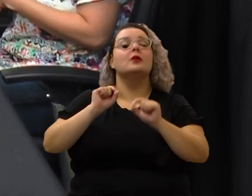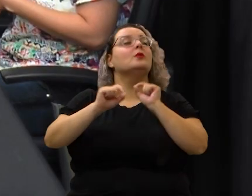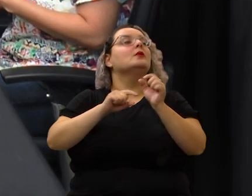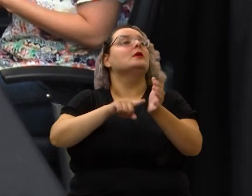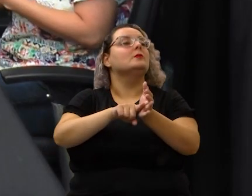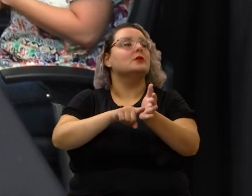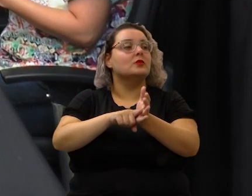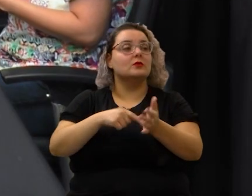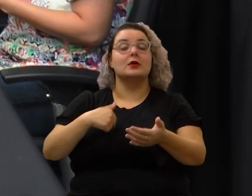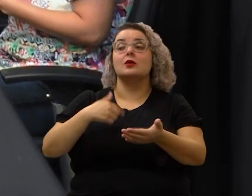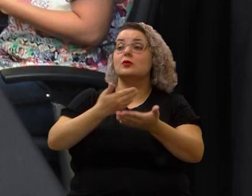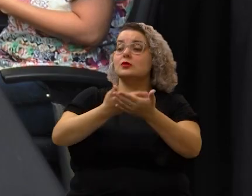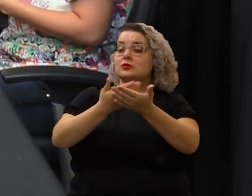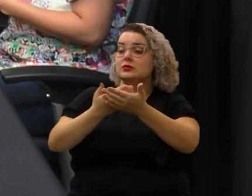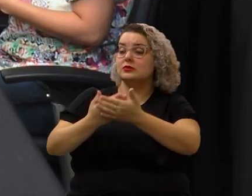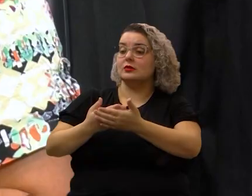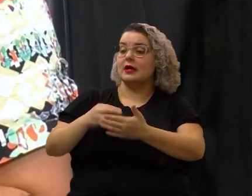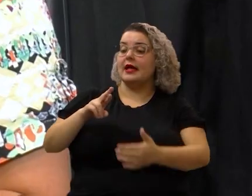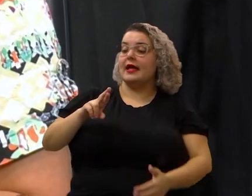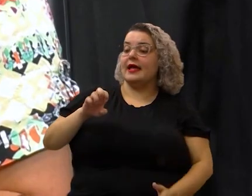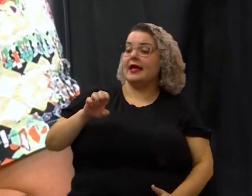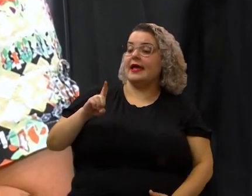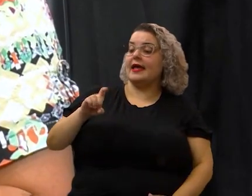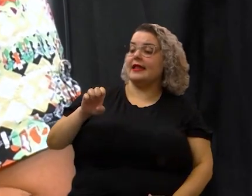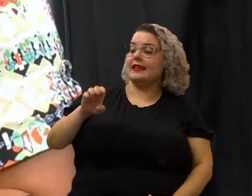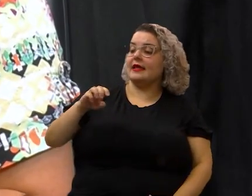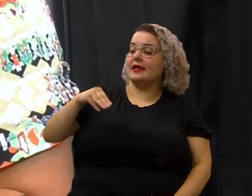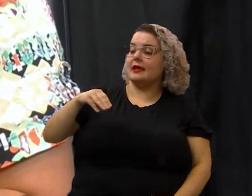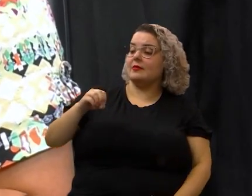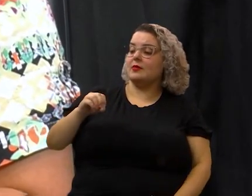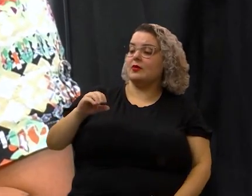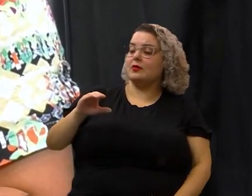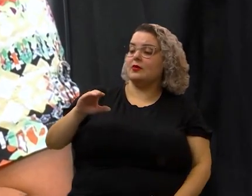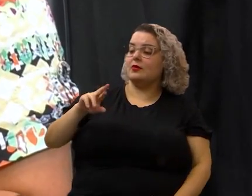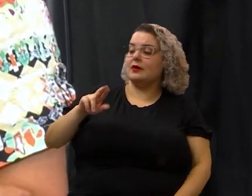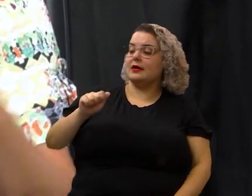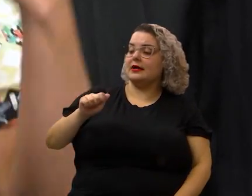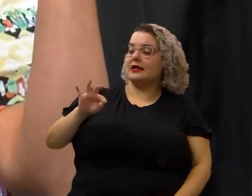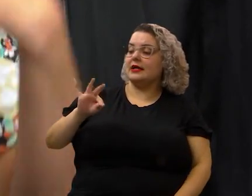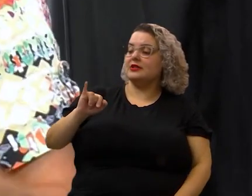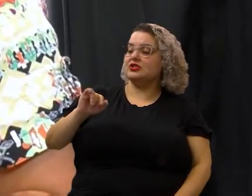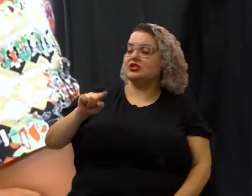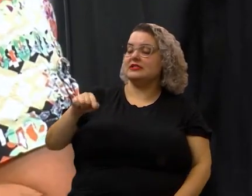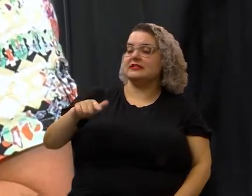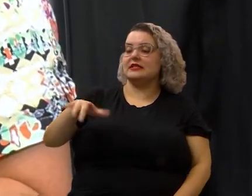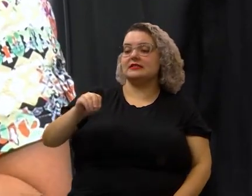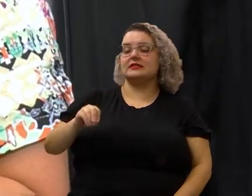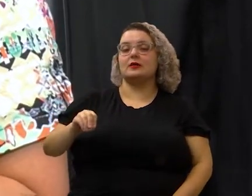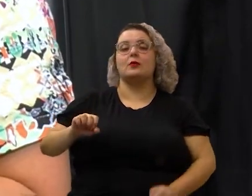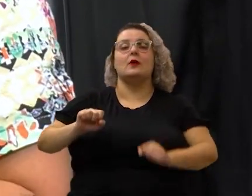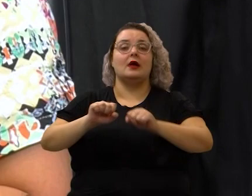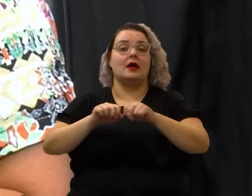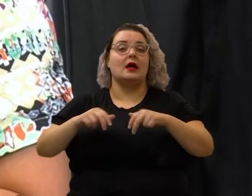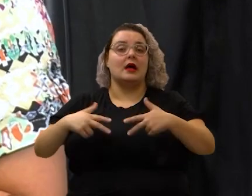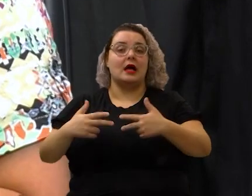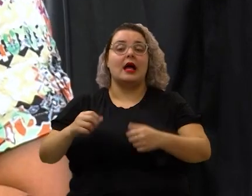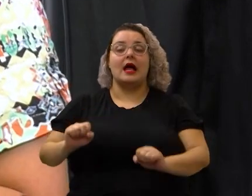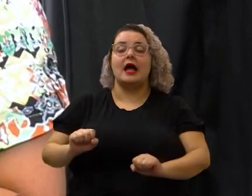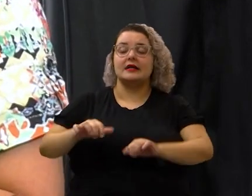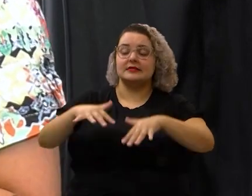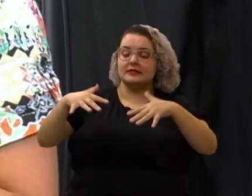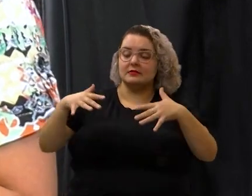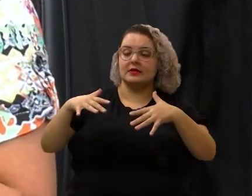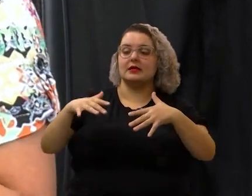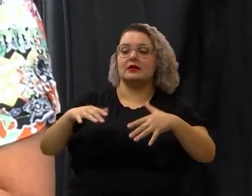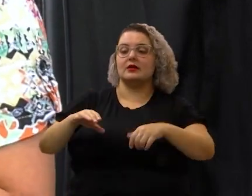sim. O que você está pesquisando? Eu estudo a redemocratização. Tá. O processo da Assembleia Constituinte. Eu